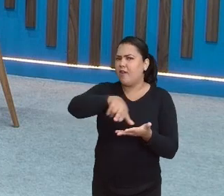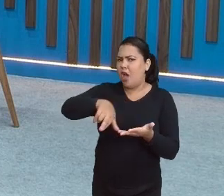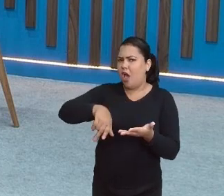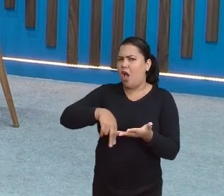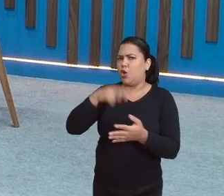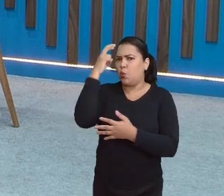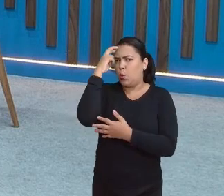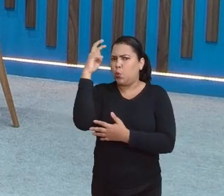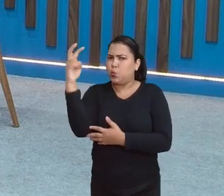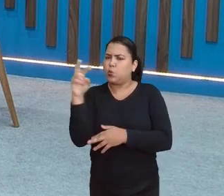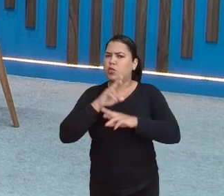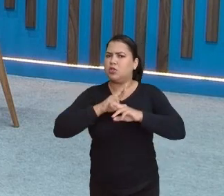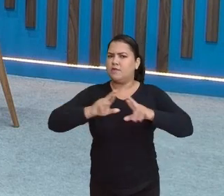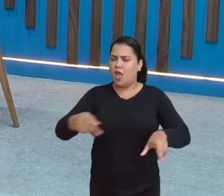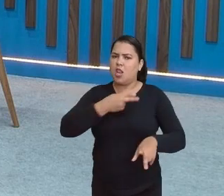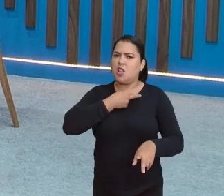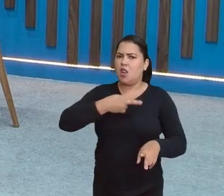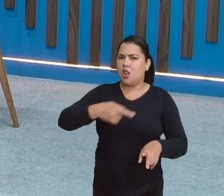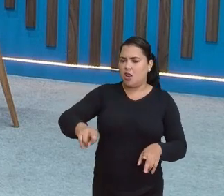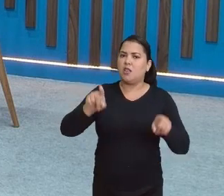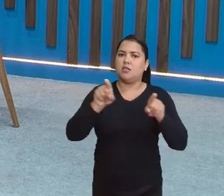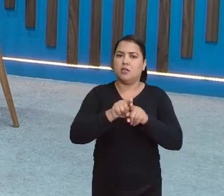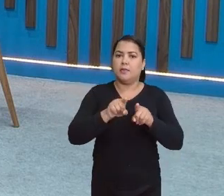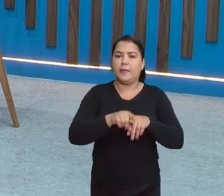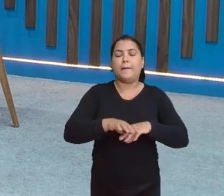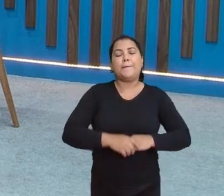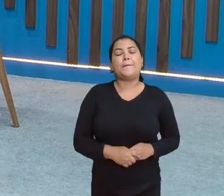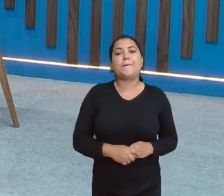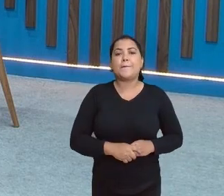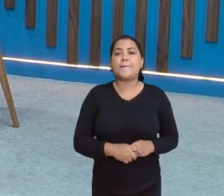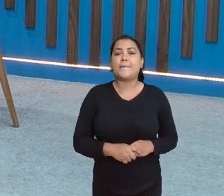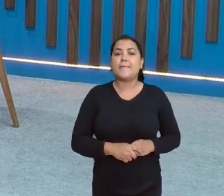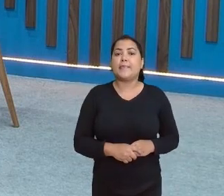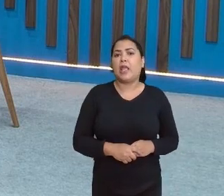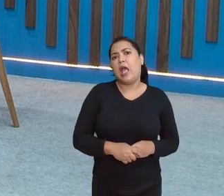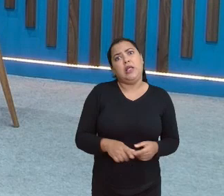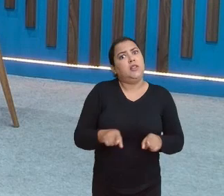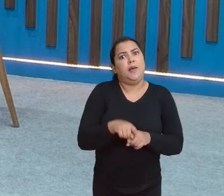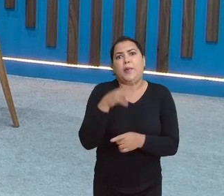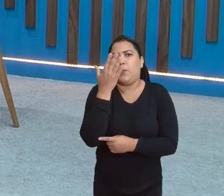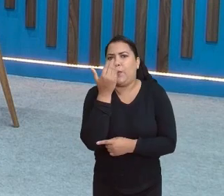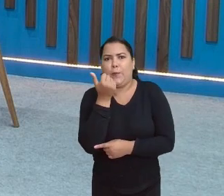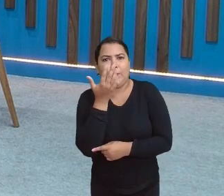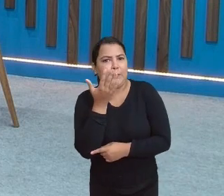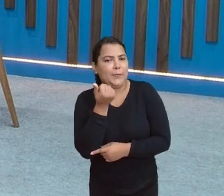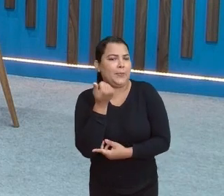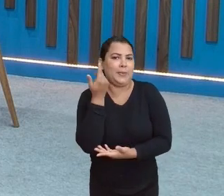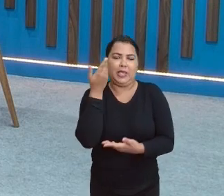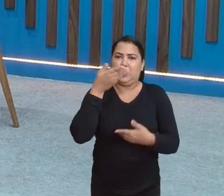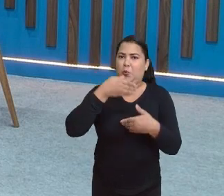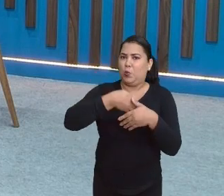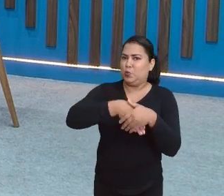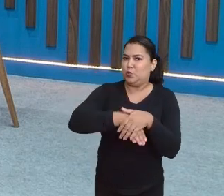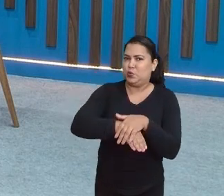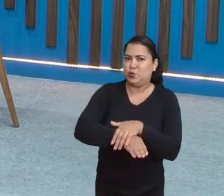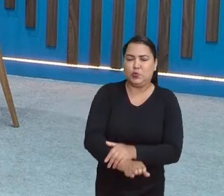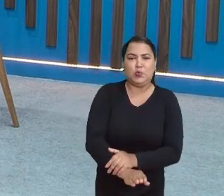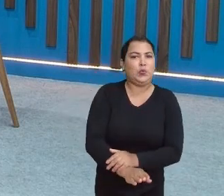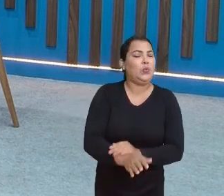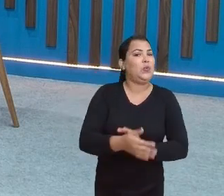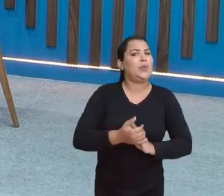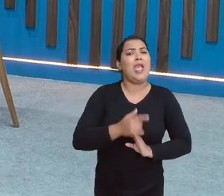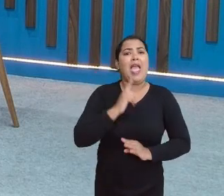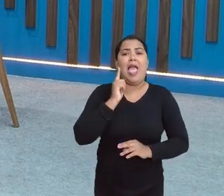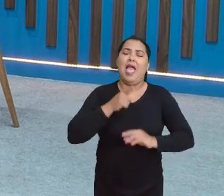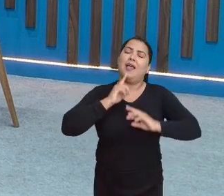cultural, religiosa, né? E aí da culinária, dos costumes, né? Que é